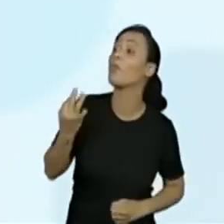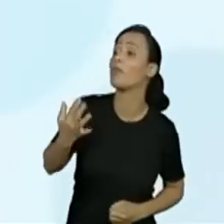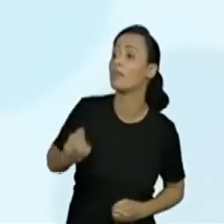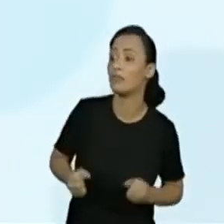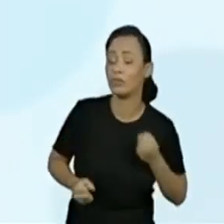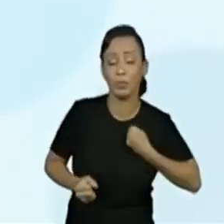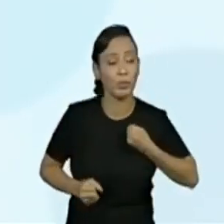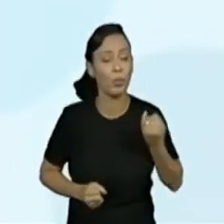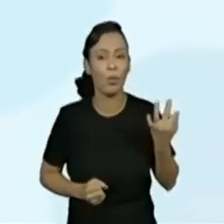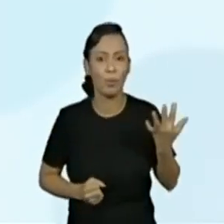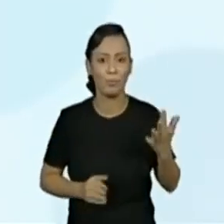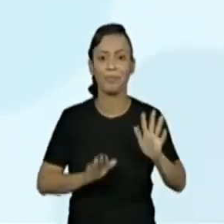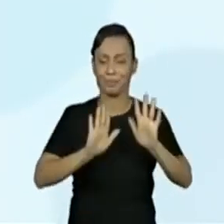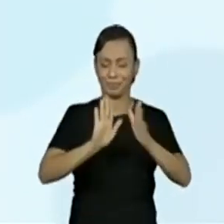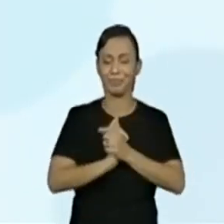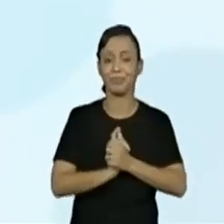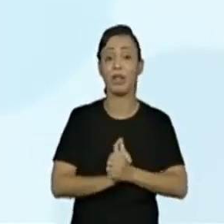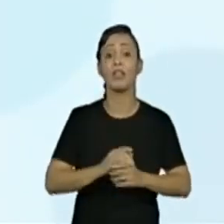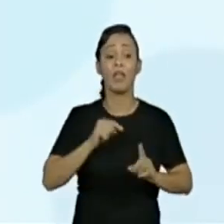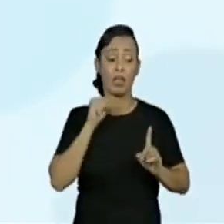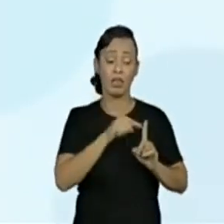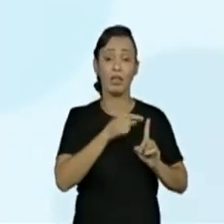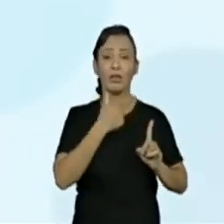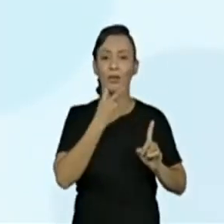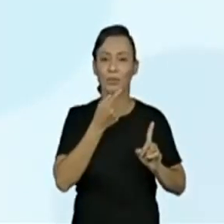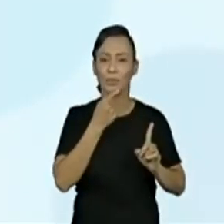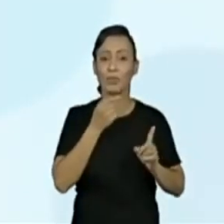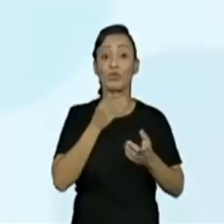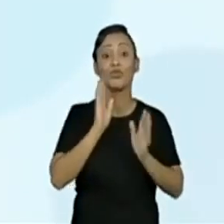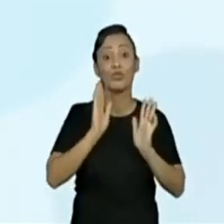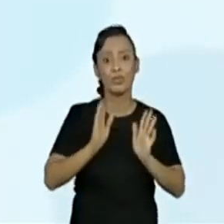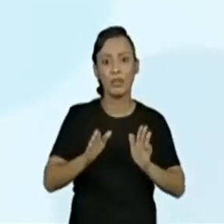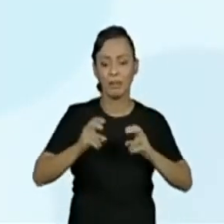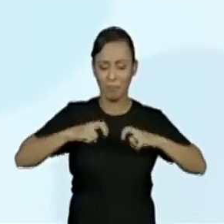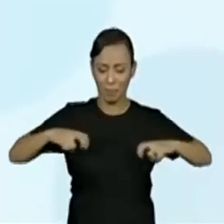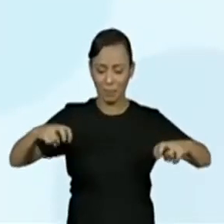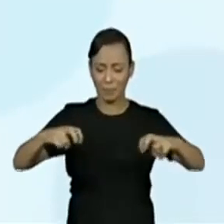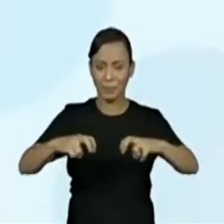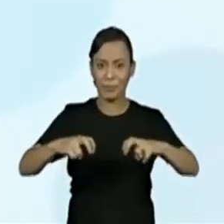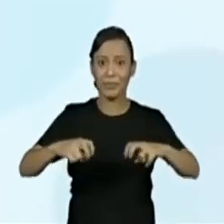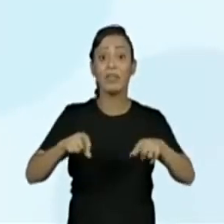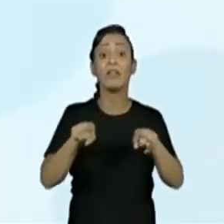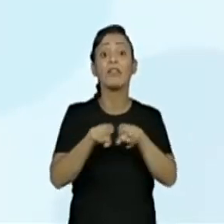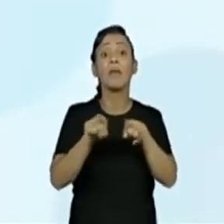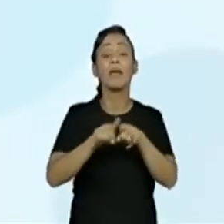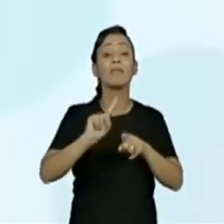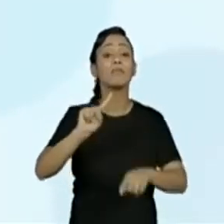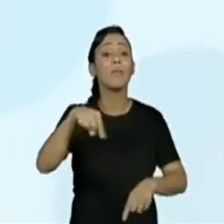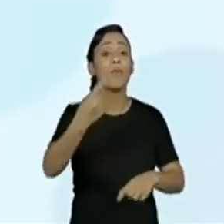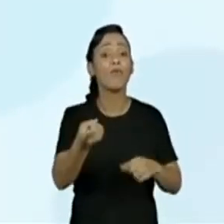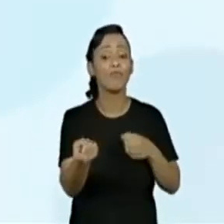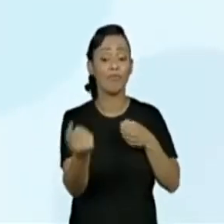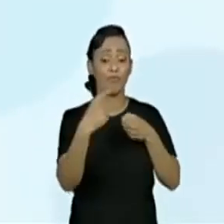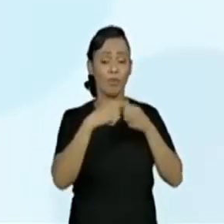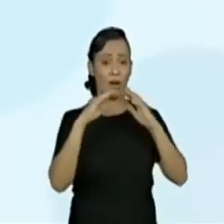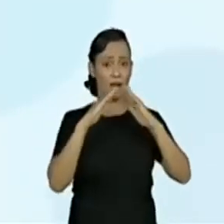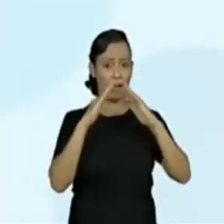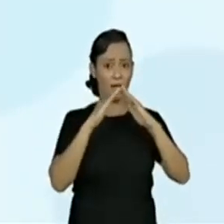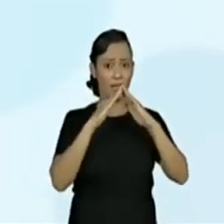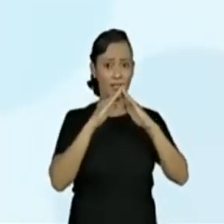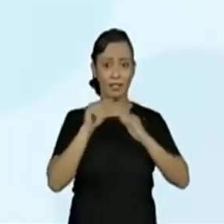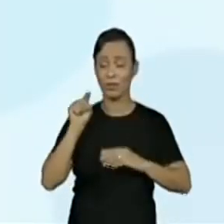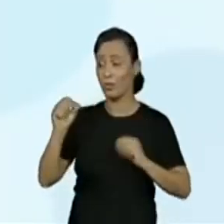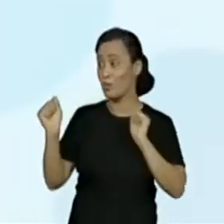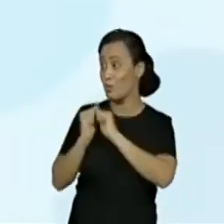o Tiago, olha lá, desafiou o Matheus usando os mesmos números. Então, nós temos aí